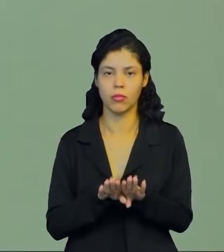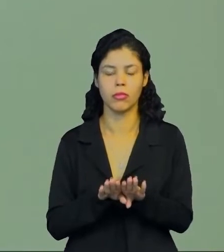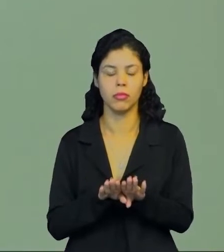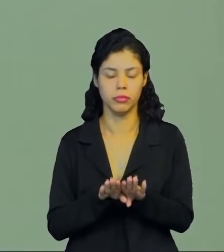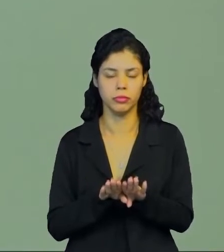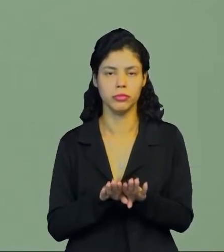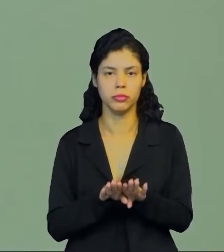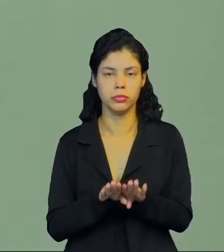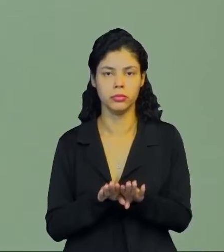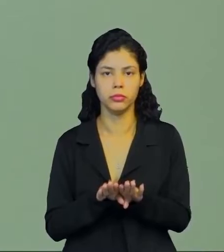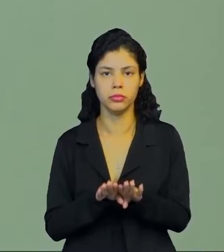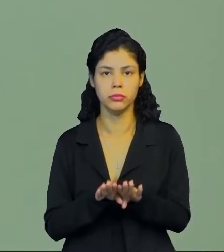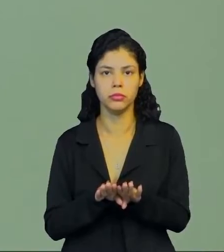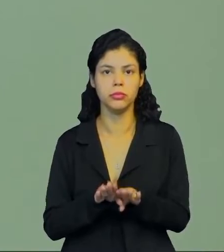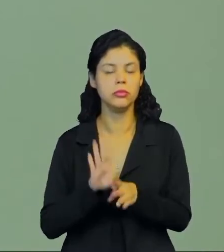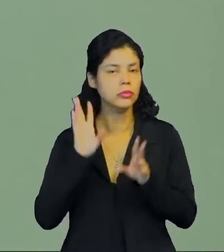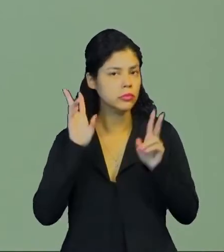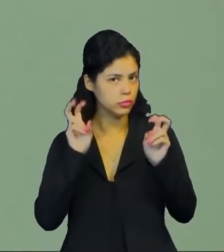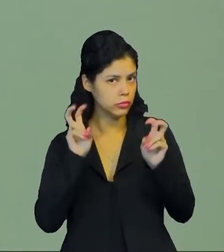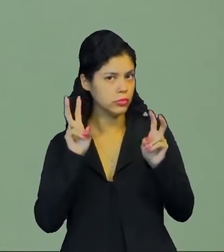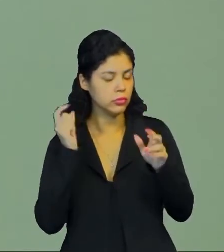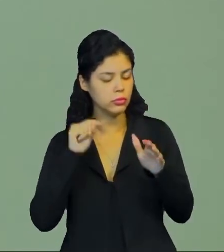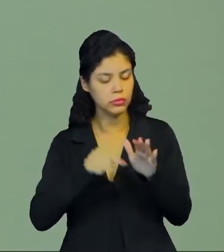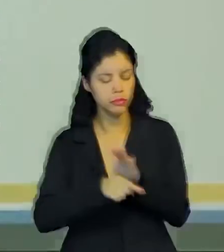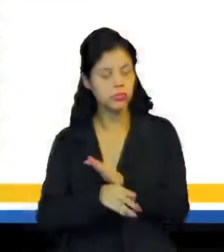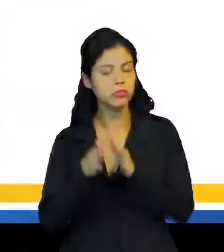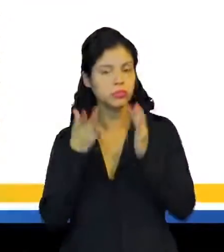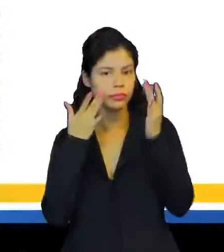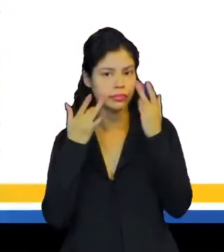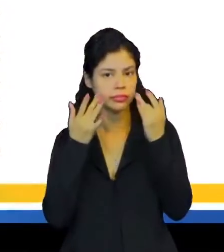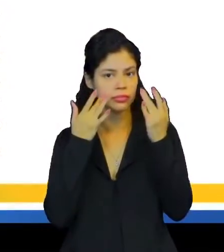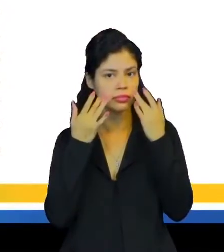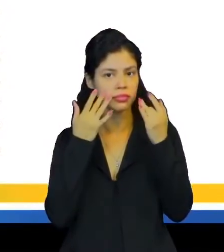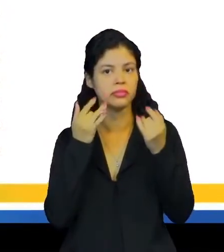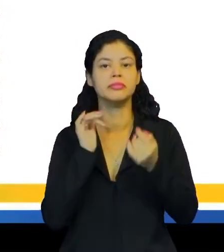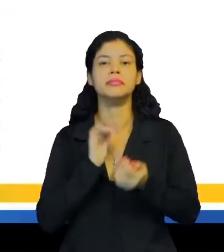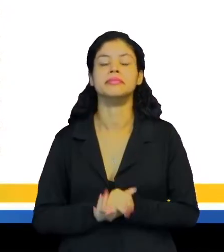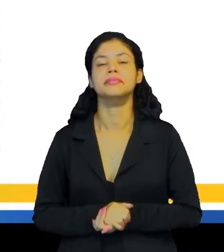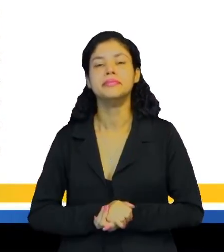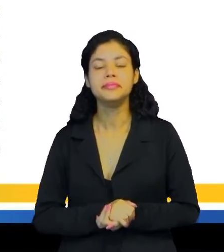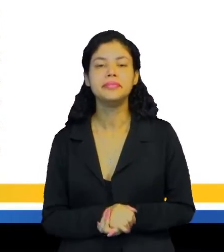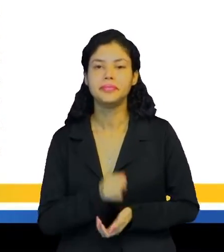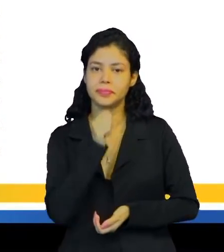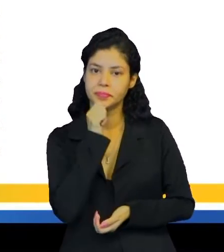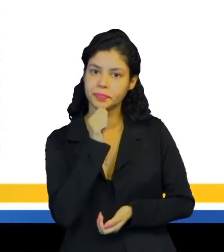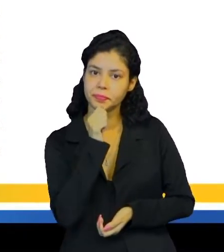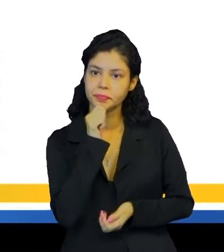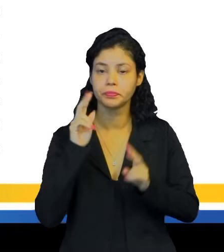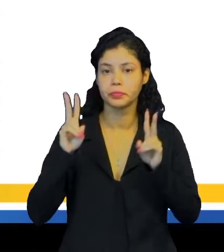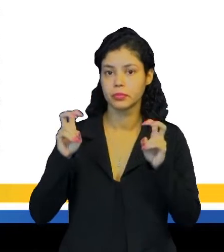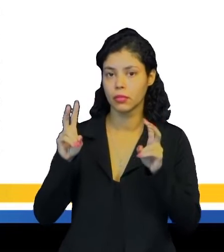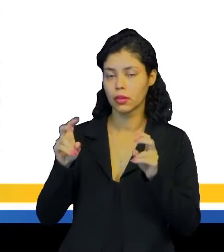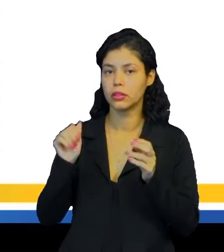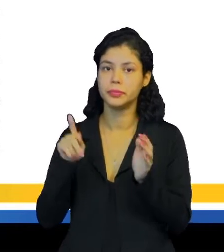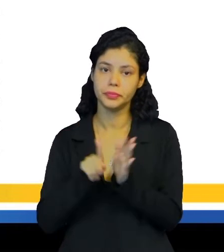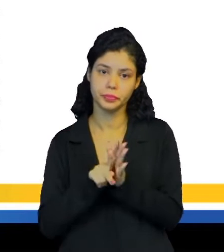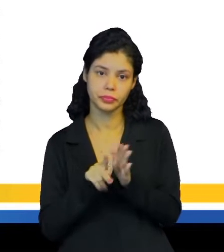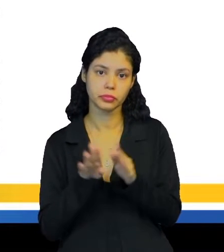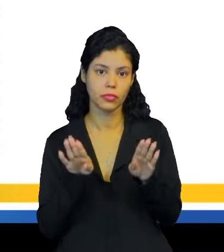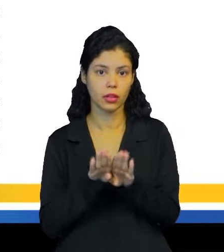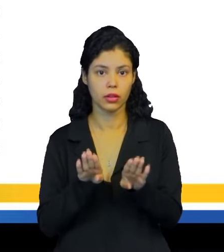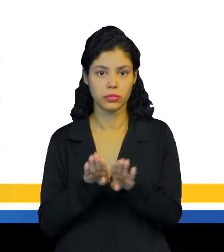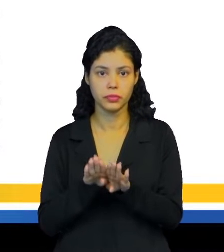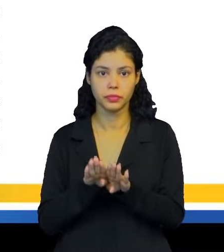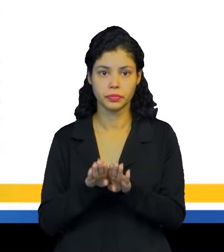aí esses temas dentro do teatro, né? Além disso, temas polêmicos também, como